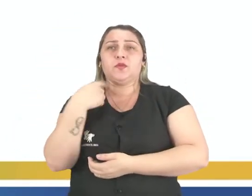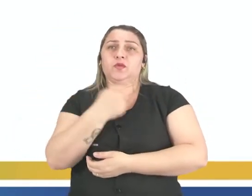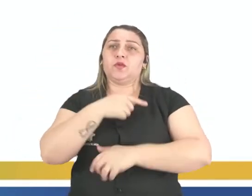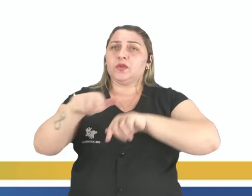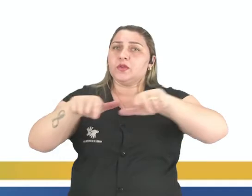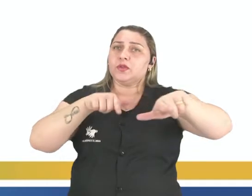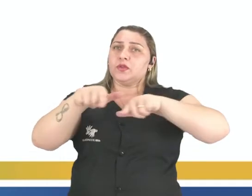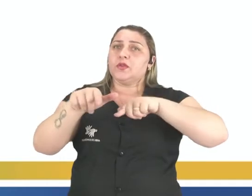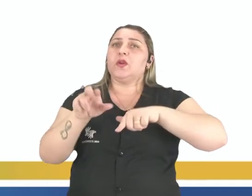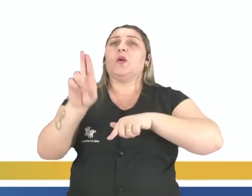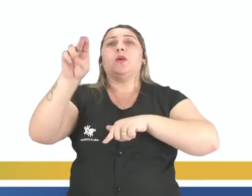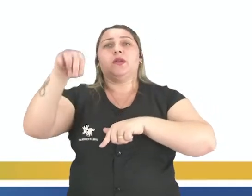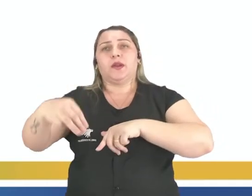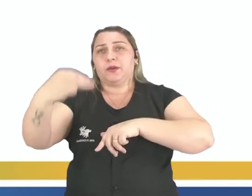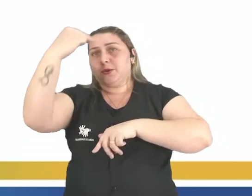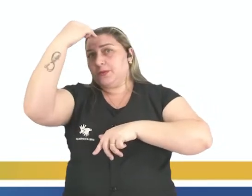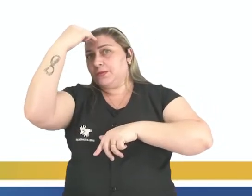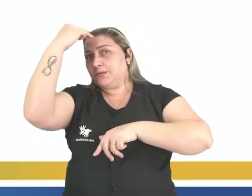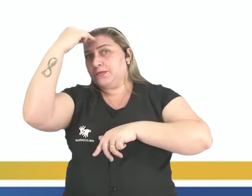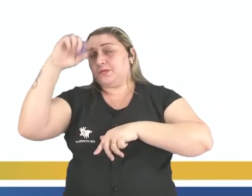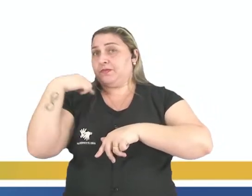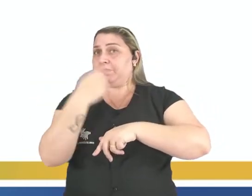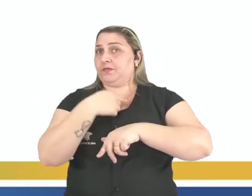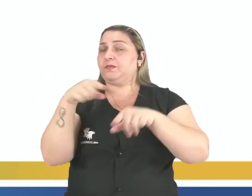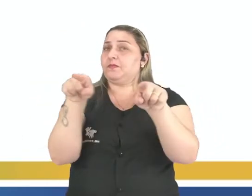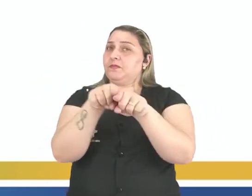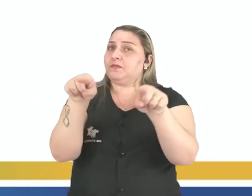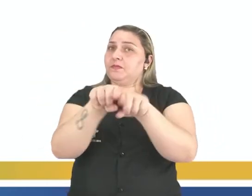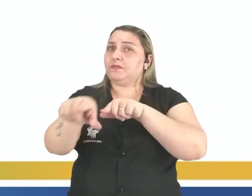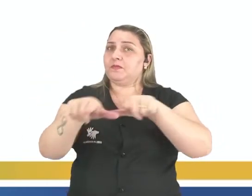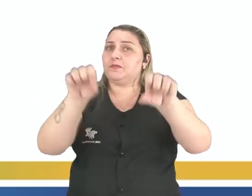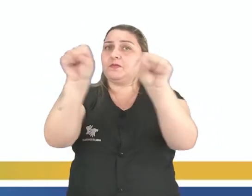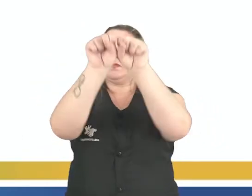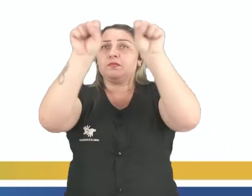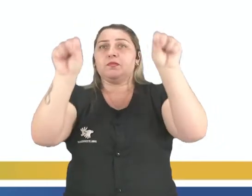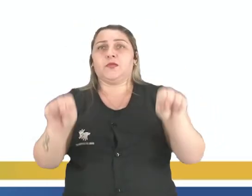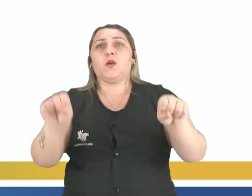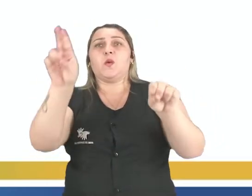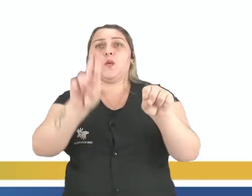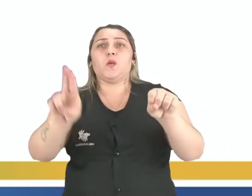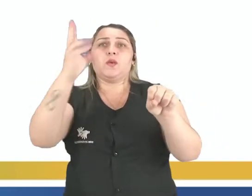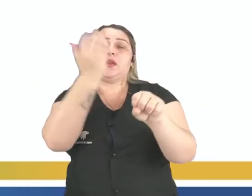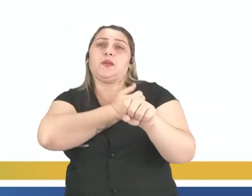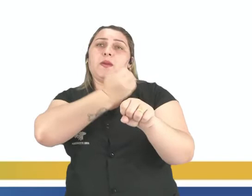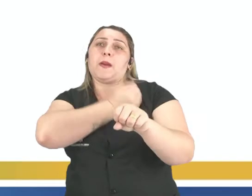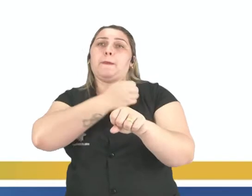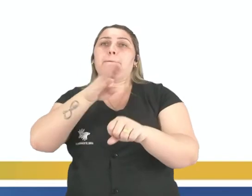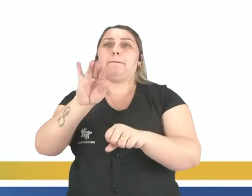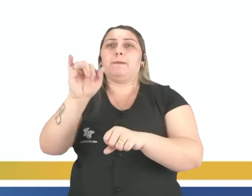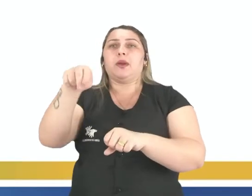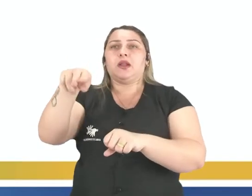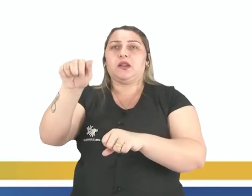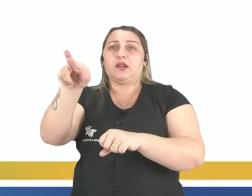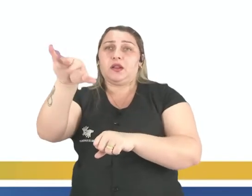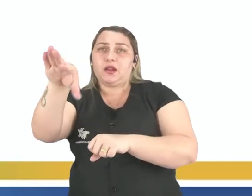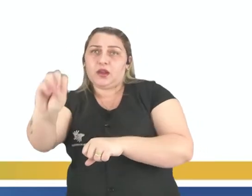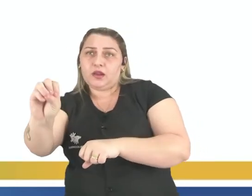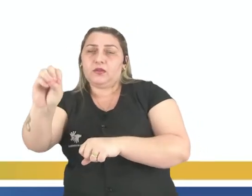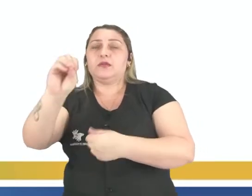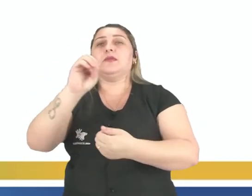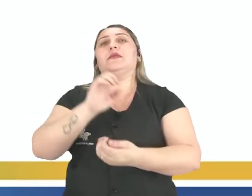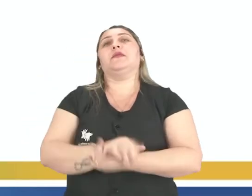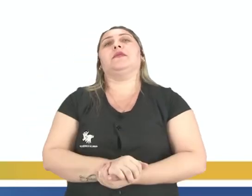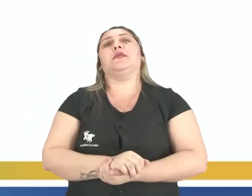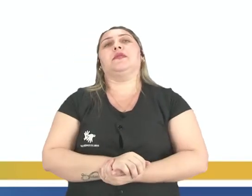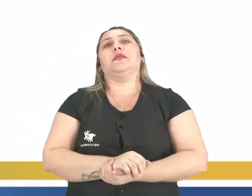gente trabalha com unidades de memória, nós estamos trabalhando com um sistema que faz uso da numeração binária, do sistema de numeração